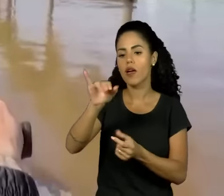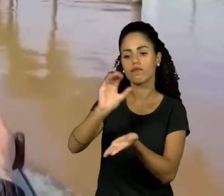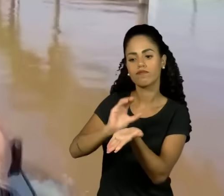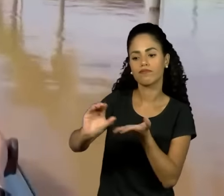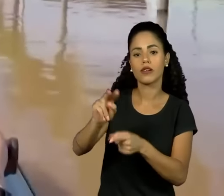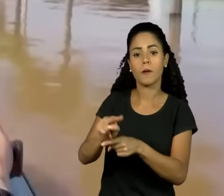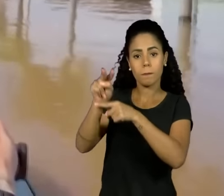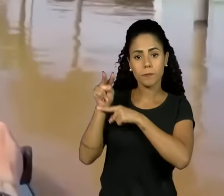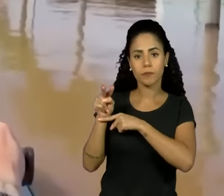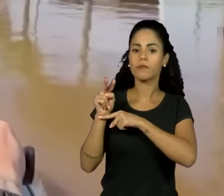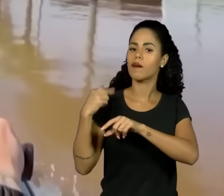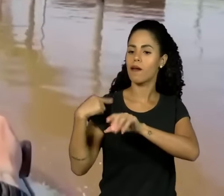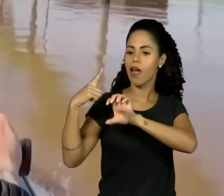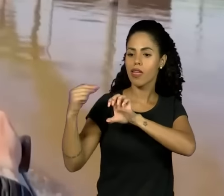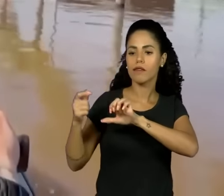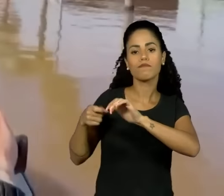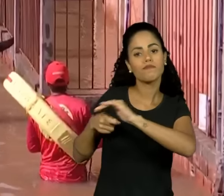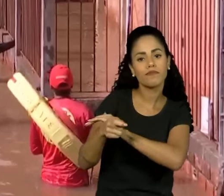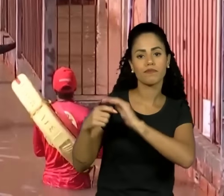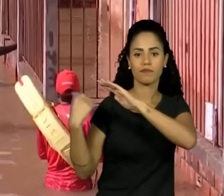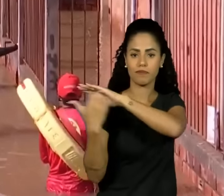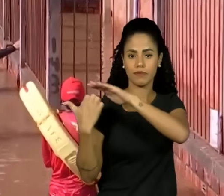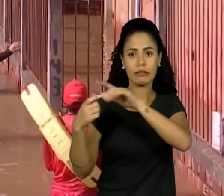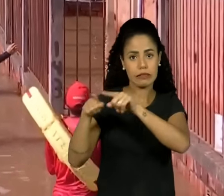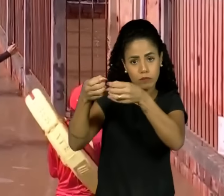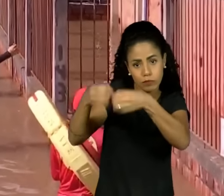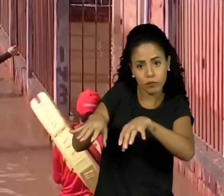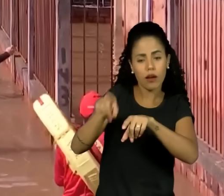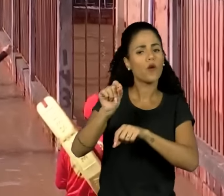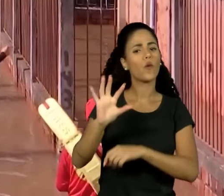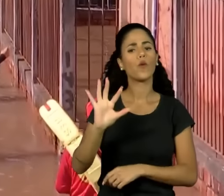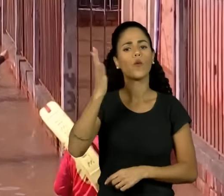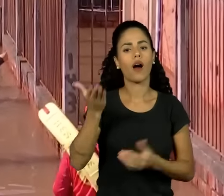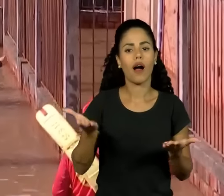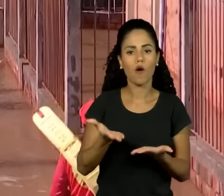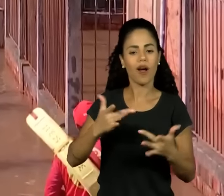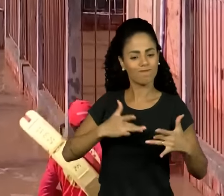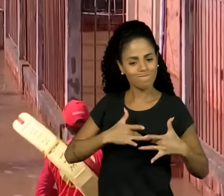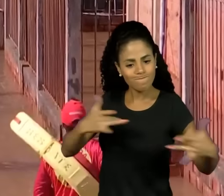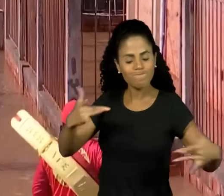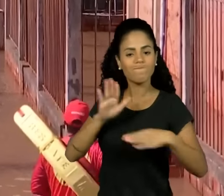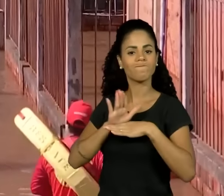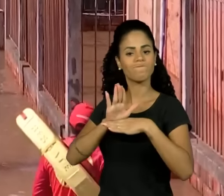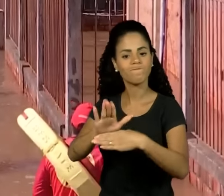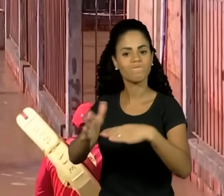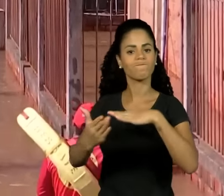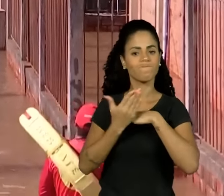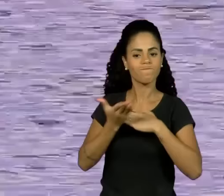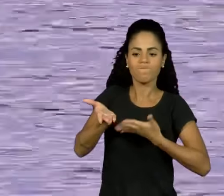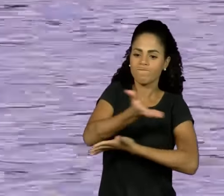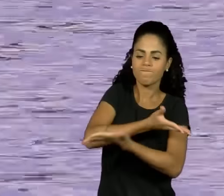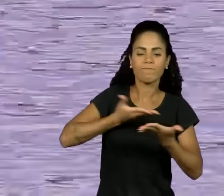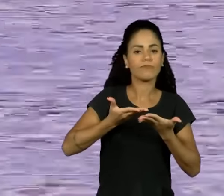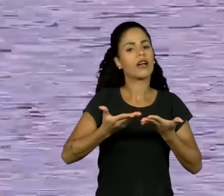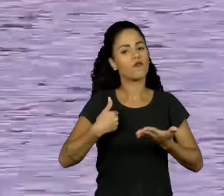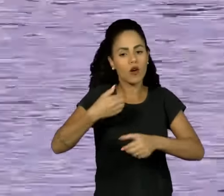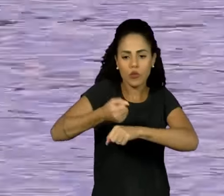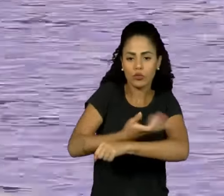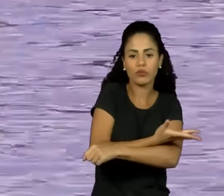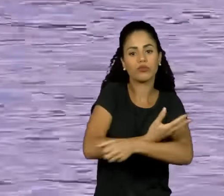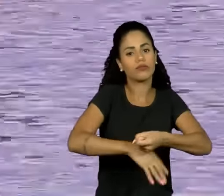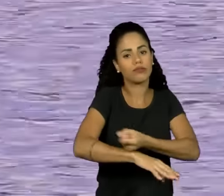para pequenas empresas atingidas. Em meio à tragédia, a solidariedade comove e emociona. O